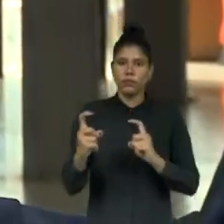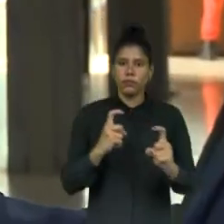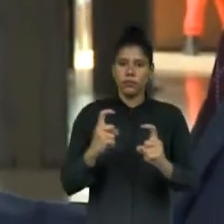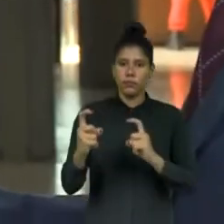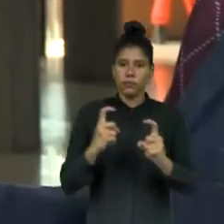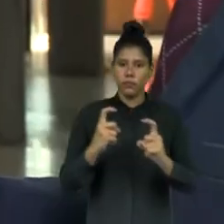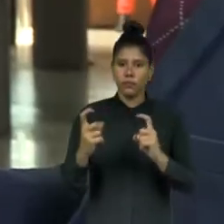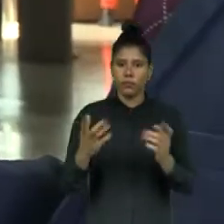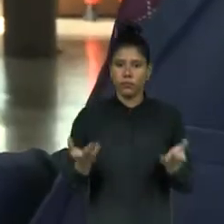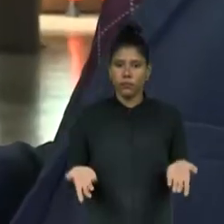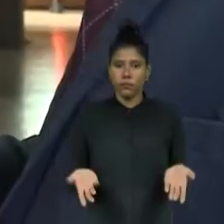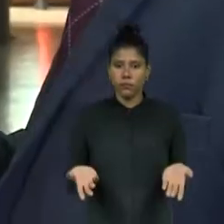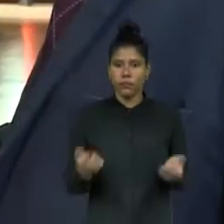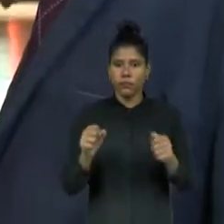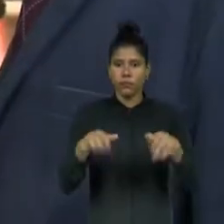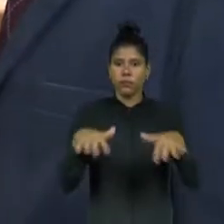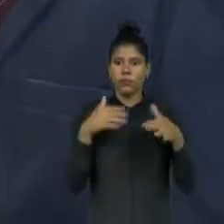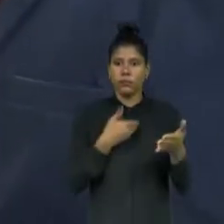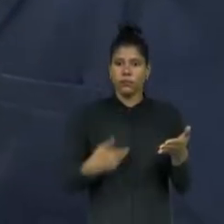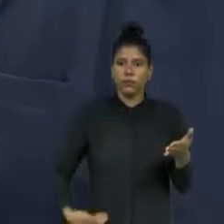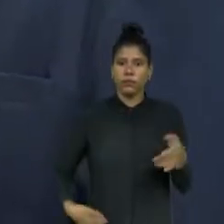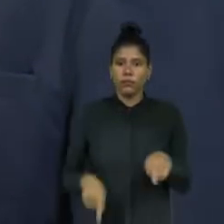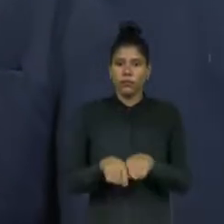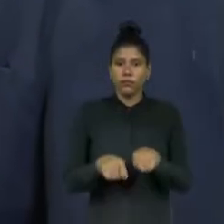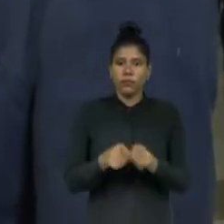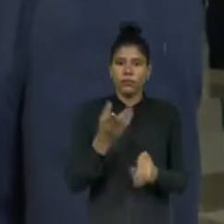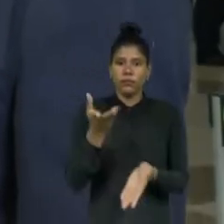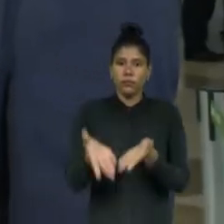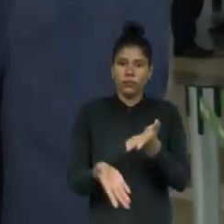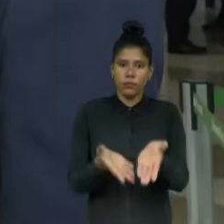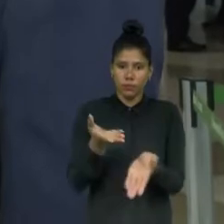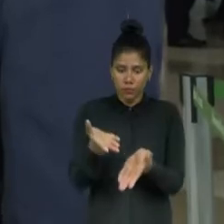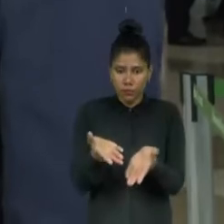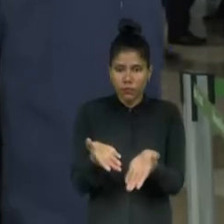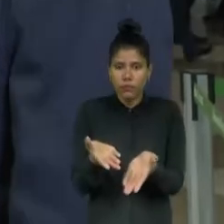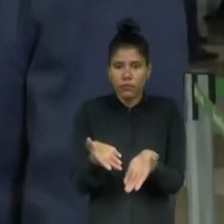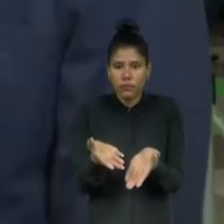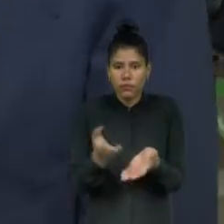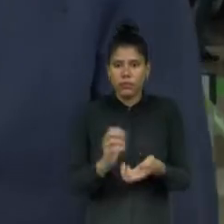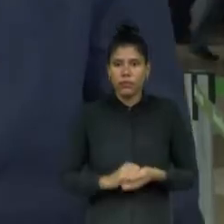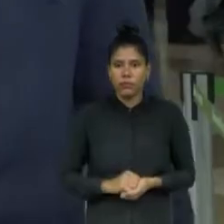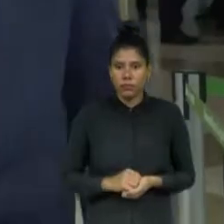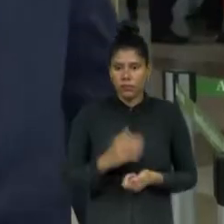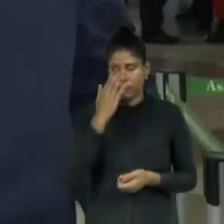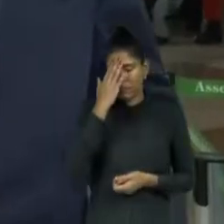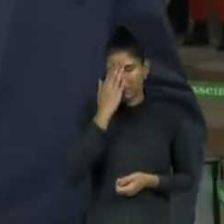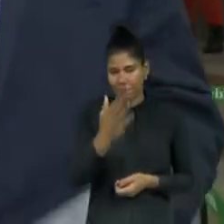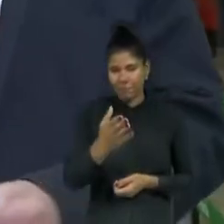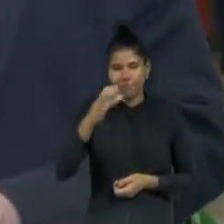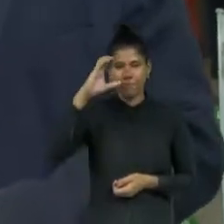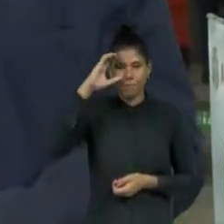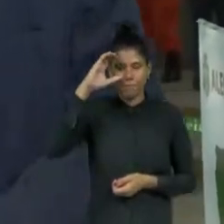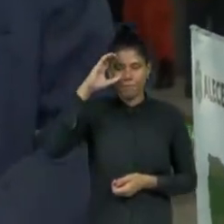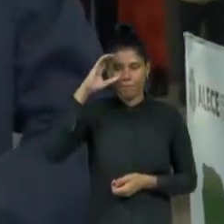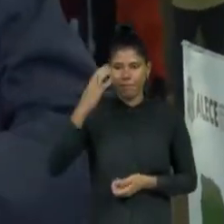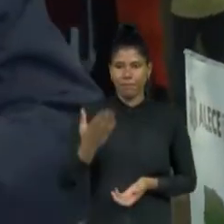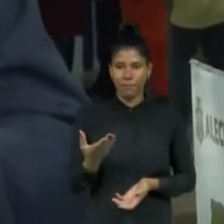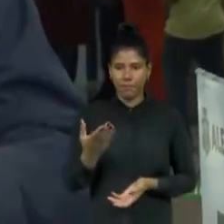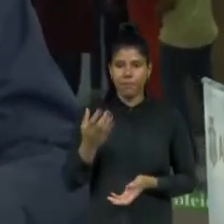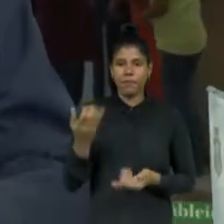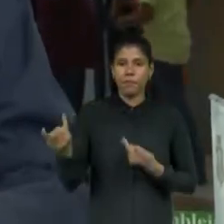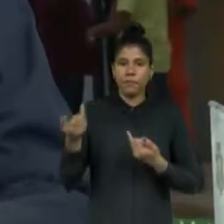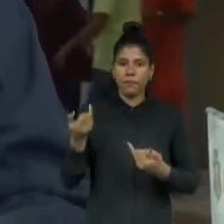com audiências públicas, mas também o serviço ao nosso cidadão e cidadã do Estado. Obrigado, Carlos Alberto, pelas informações. Então, Carlos Alberto